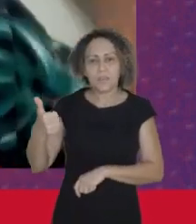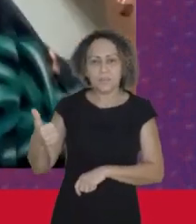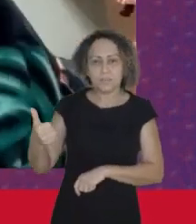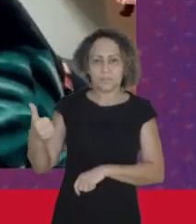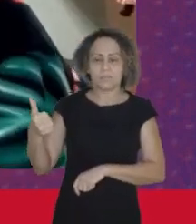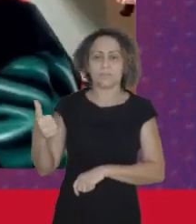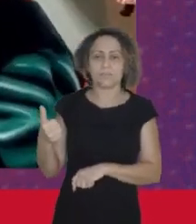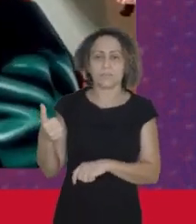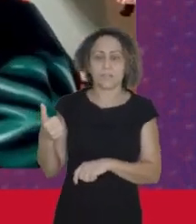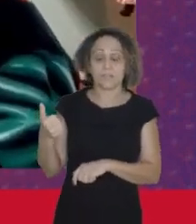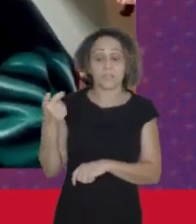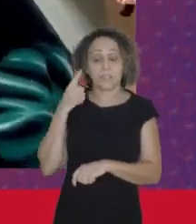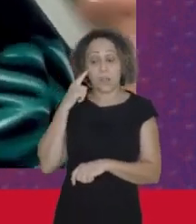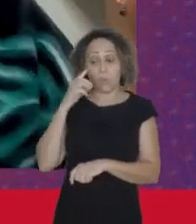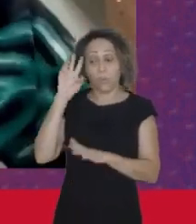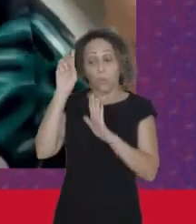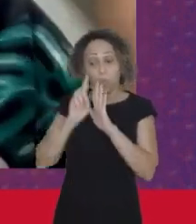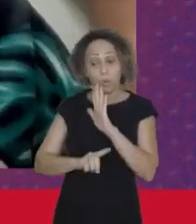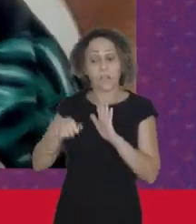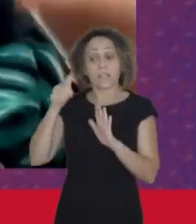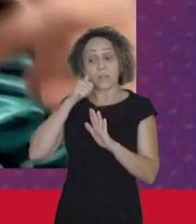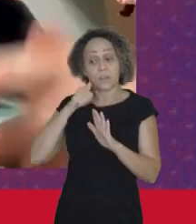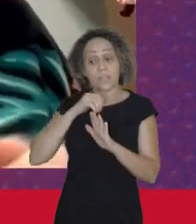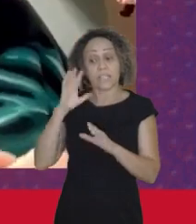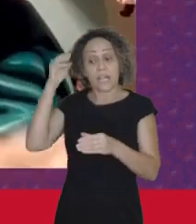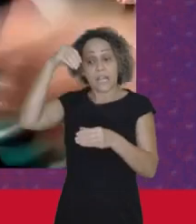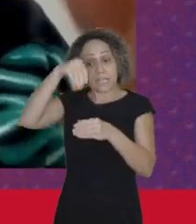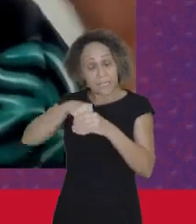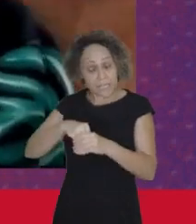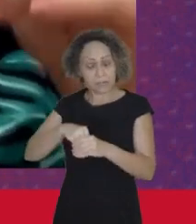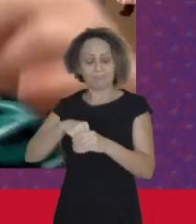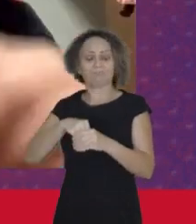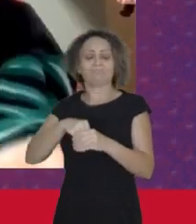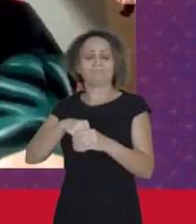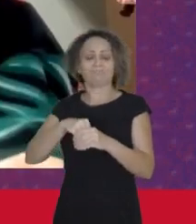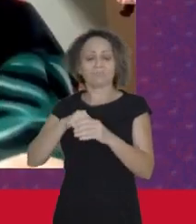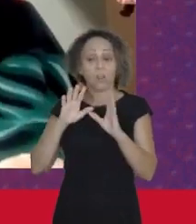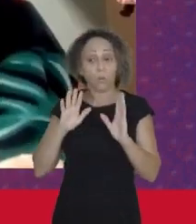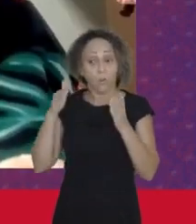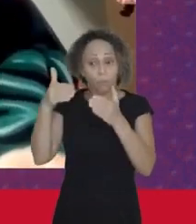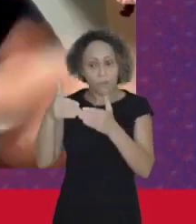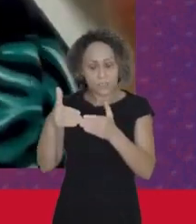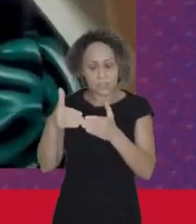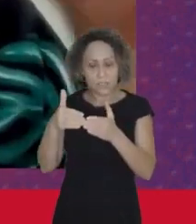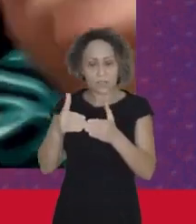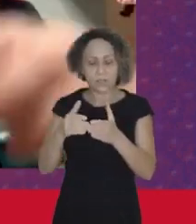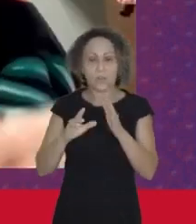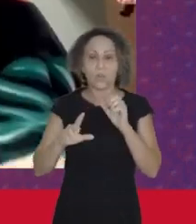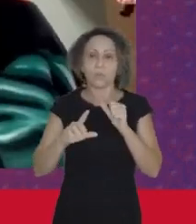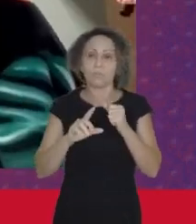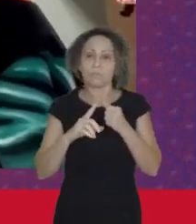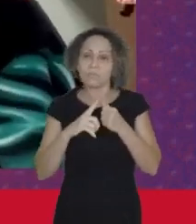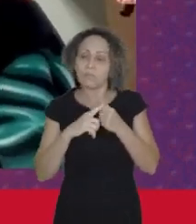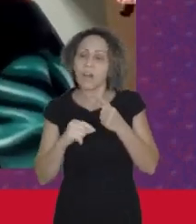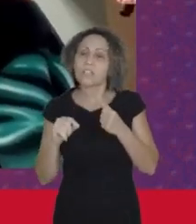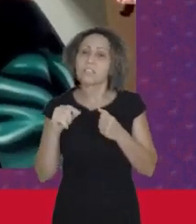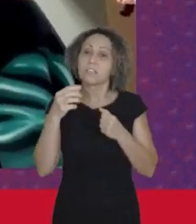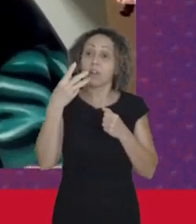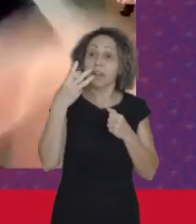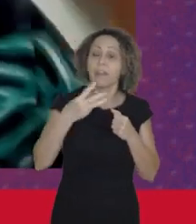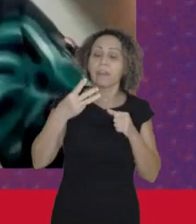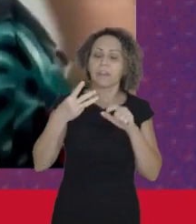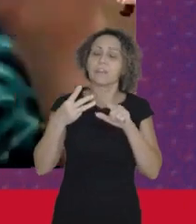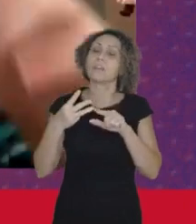nos princípios da Convenção. A Convenção, então, tem lá, no seu artigo 3º, os seus